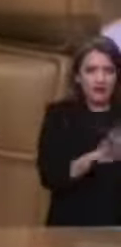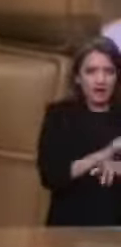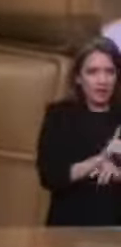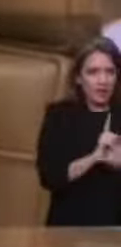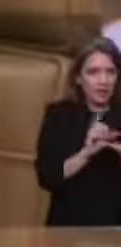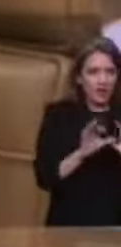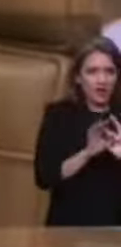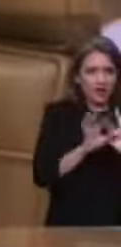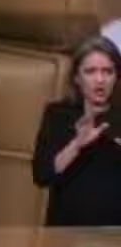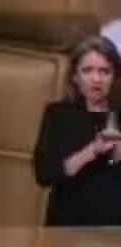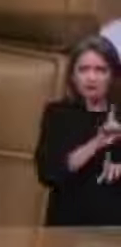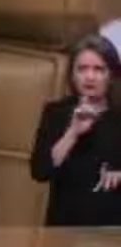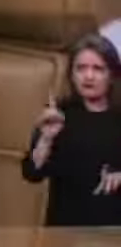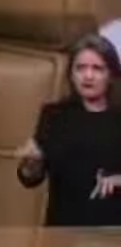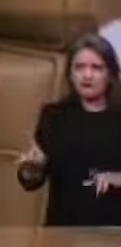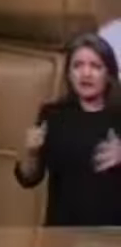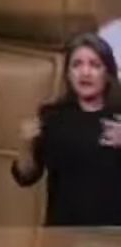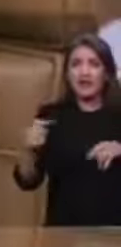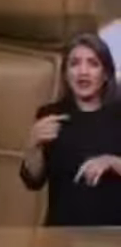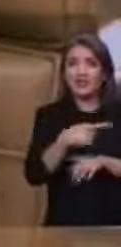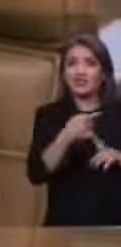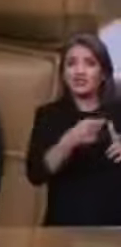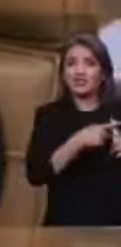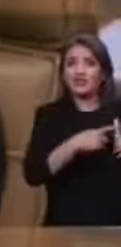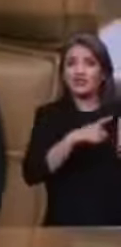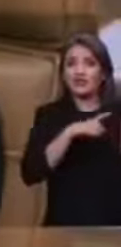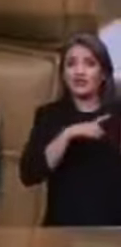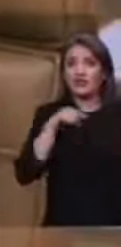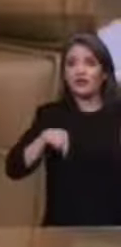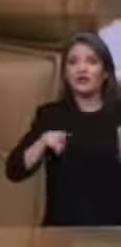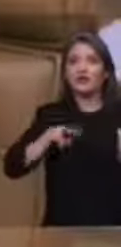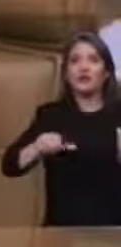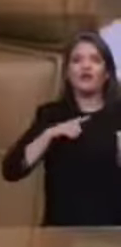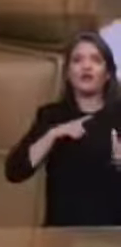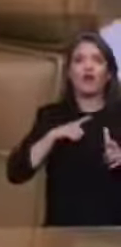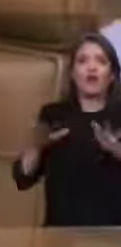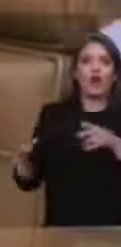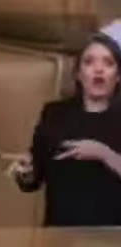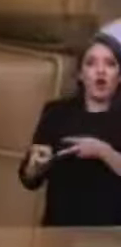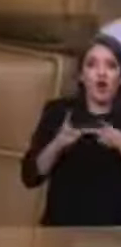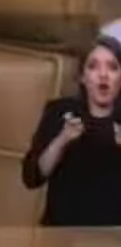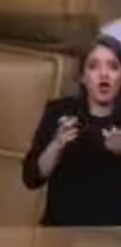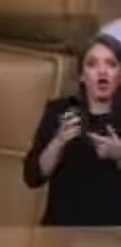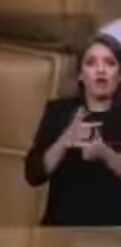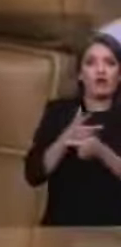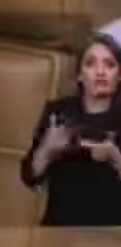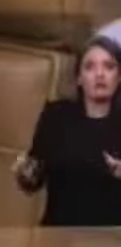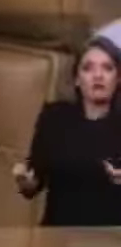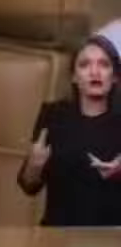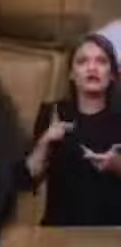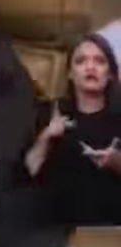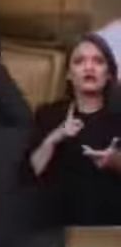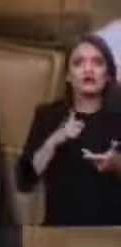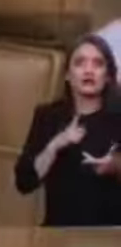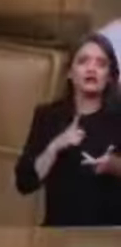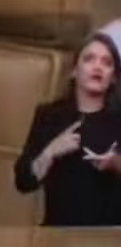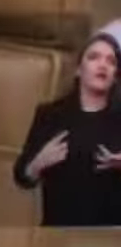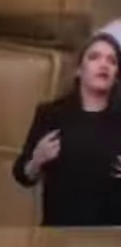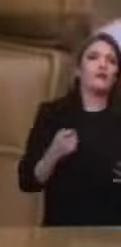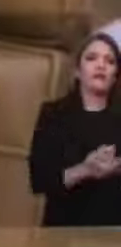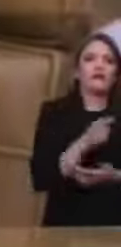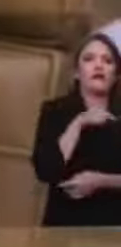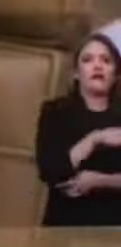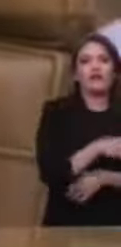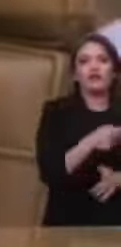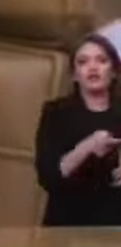E é um ciclo vicioso que nós acabamos criando, nós, enquanto